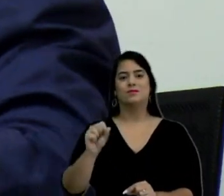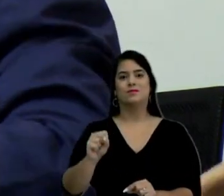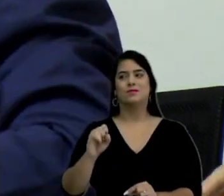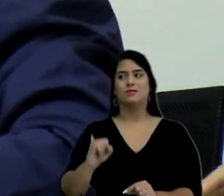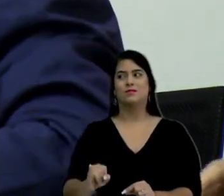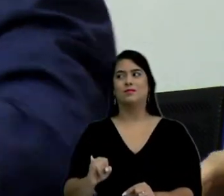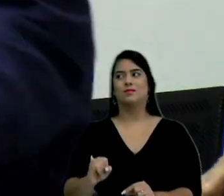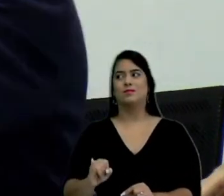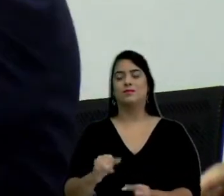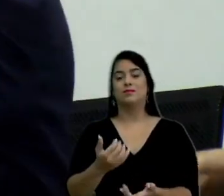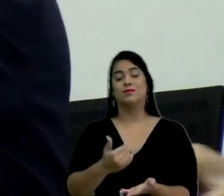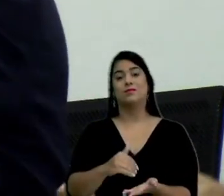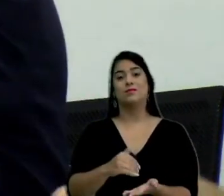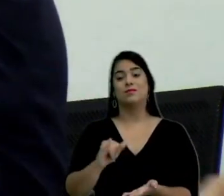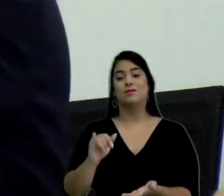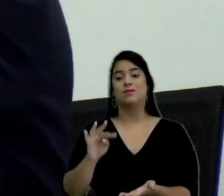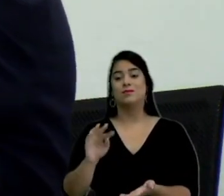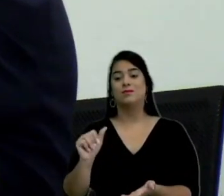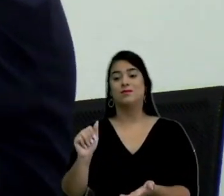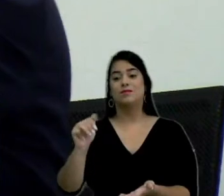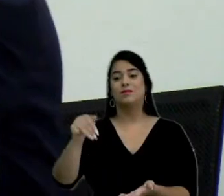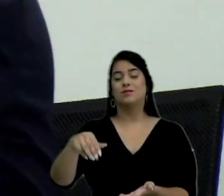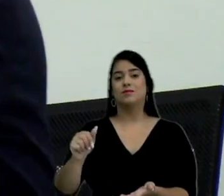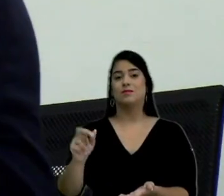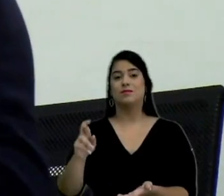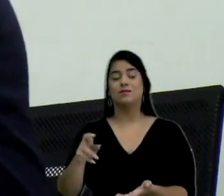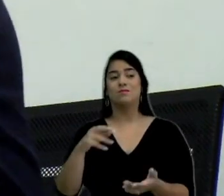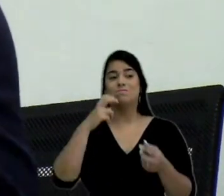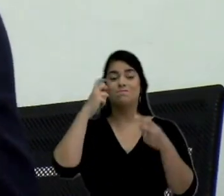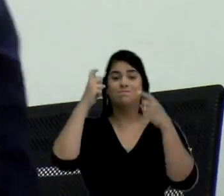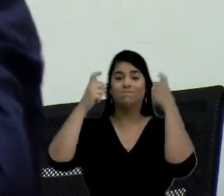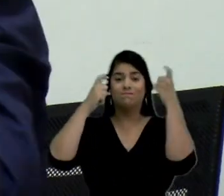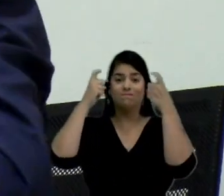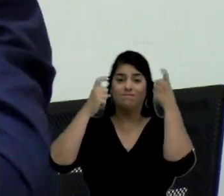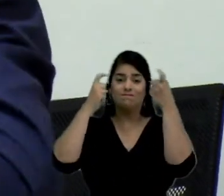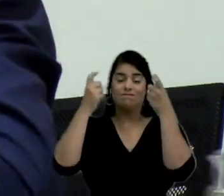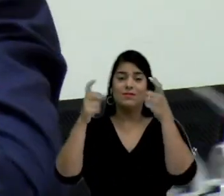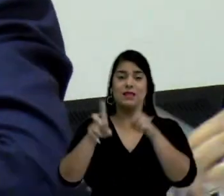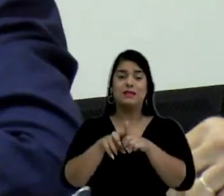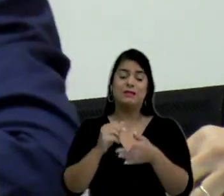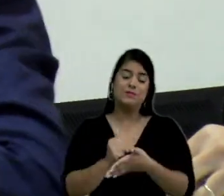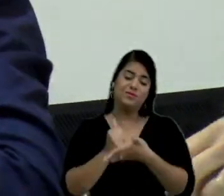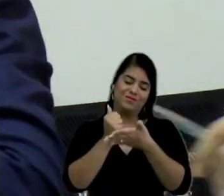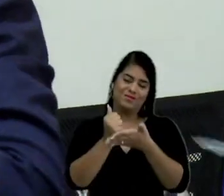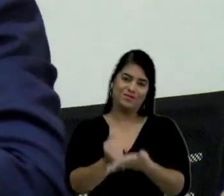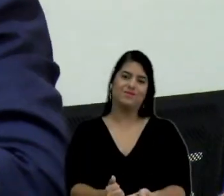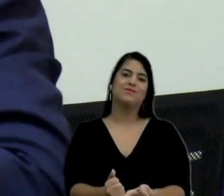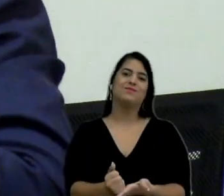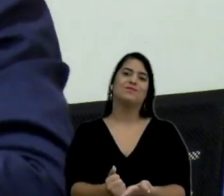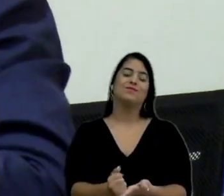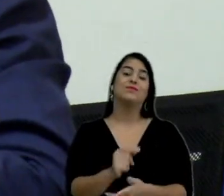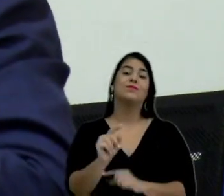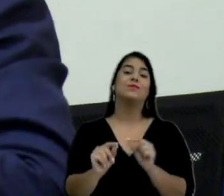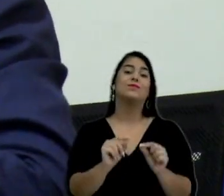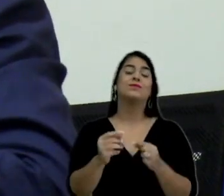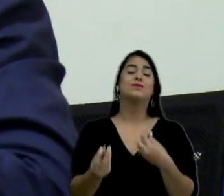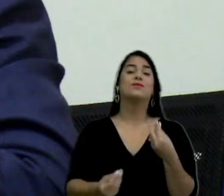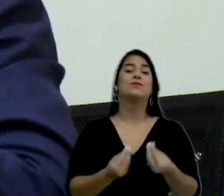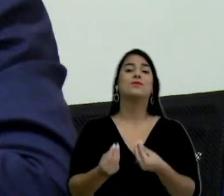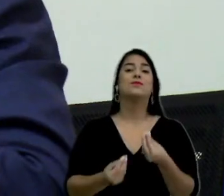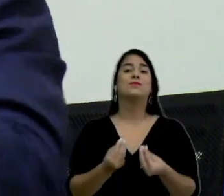Itamar pela preocupação e pela contribuição que ela vem dando em fazer